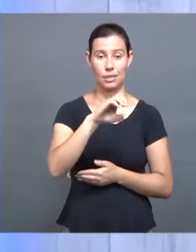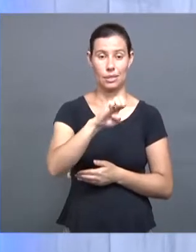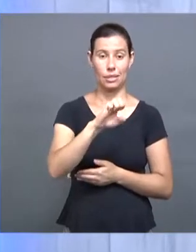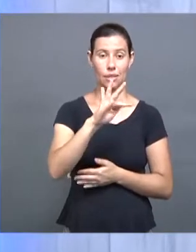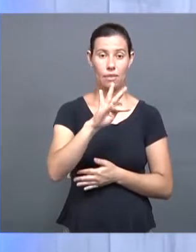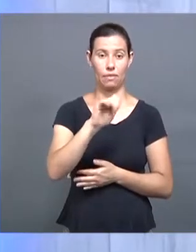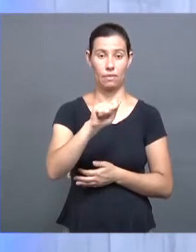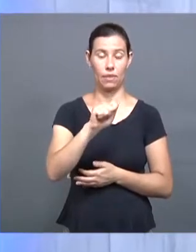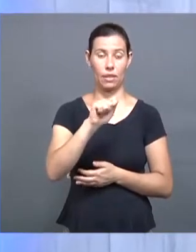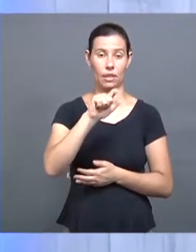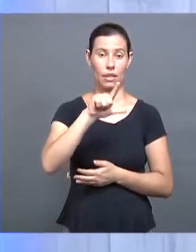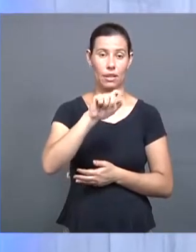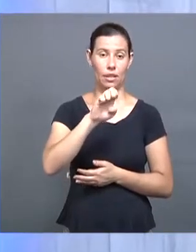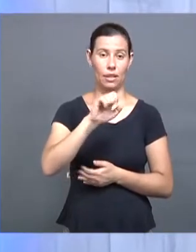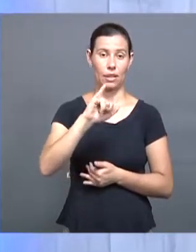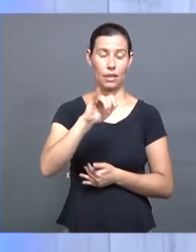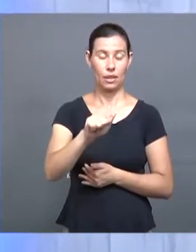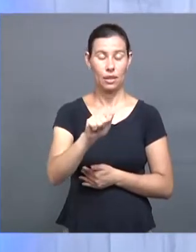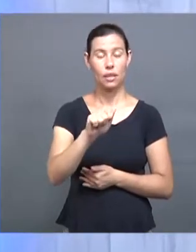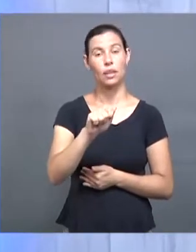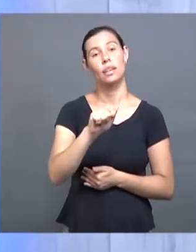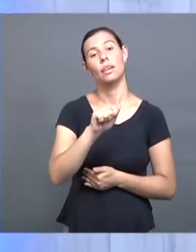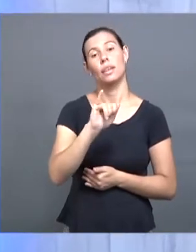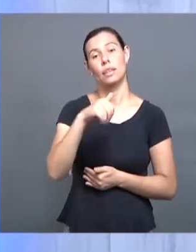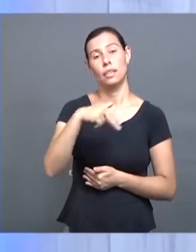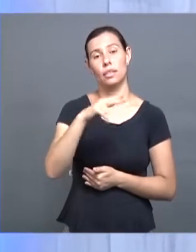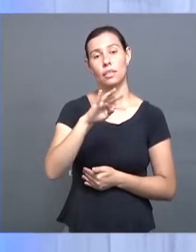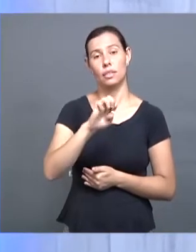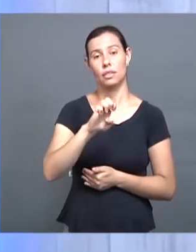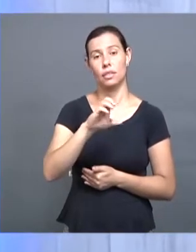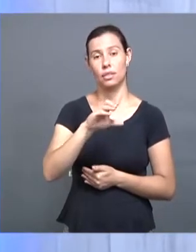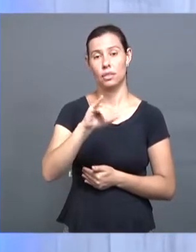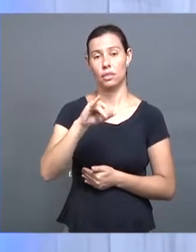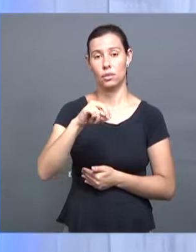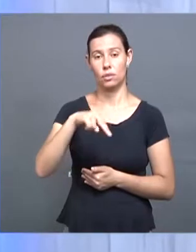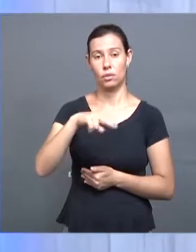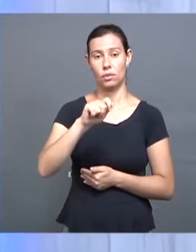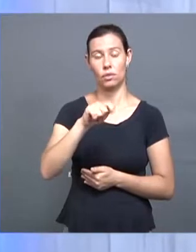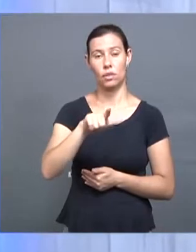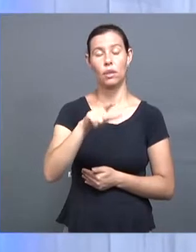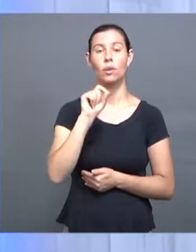mais associada à privação do sono, ao estresse,